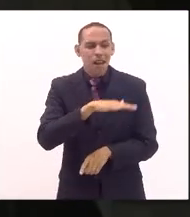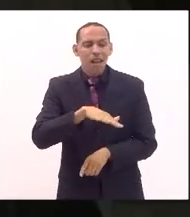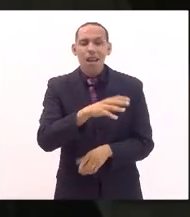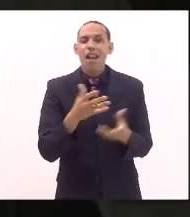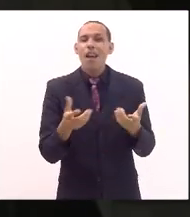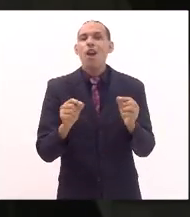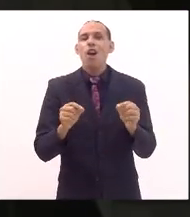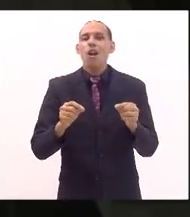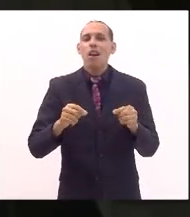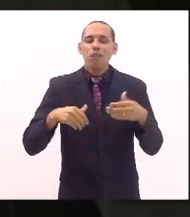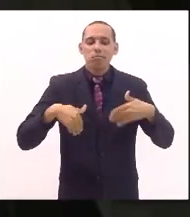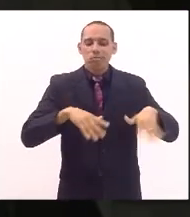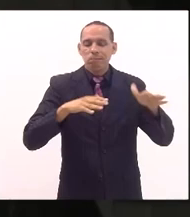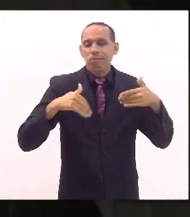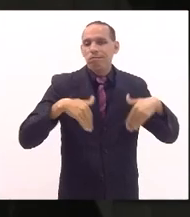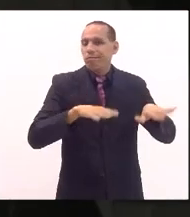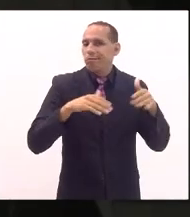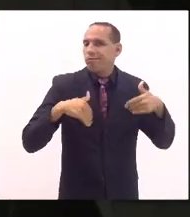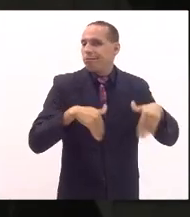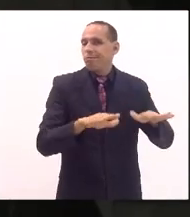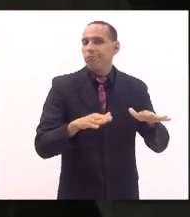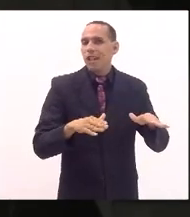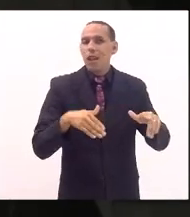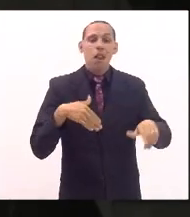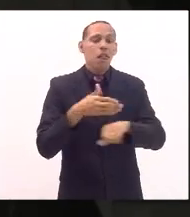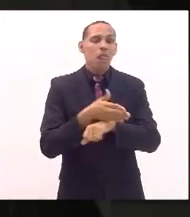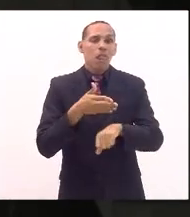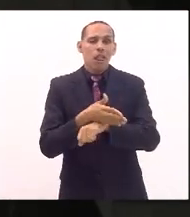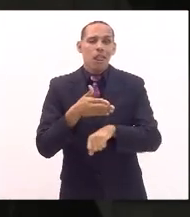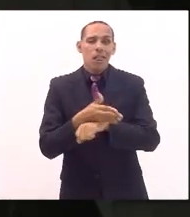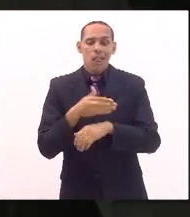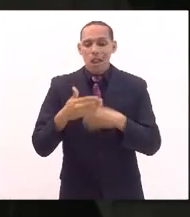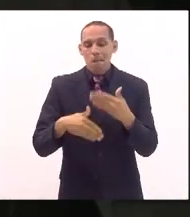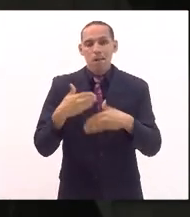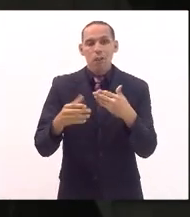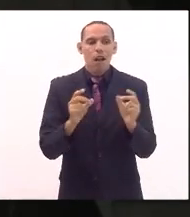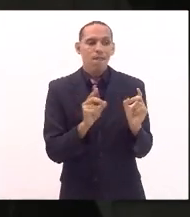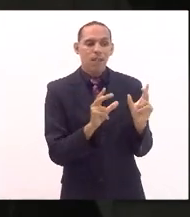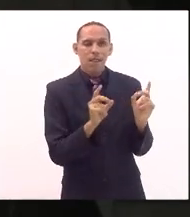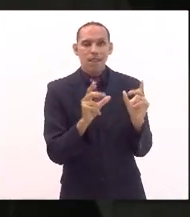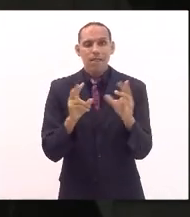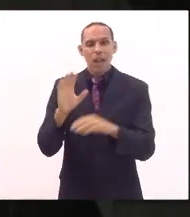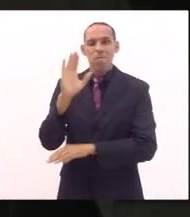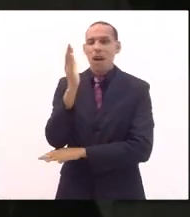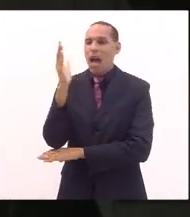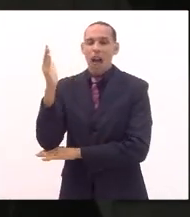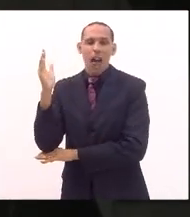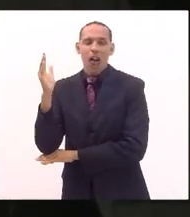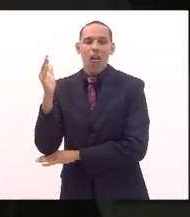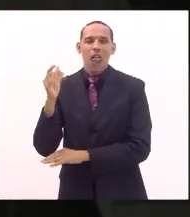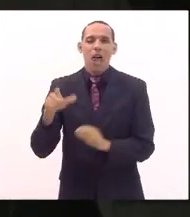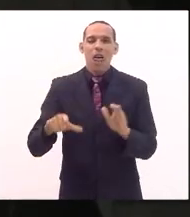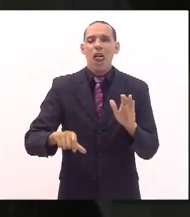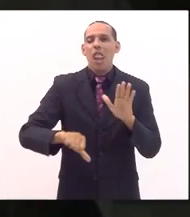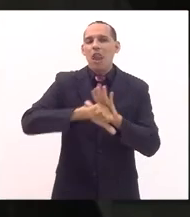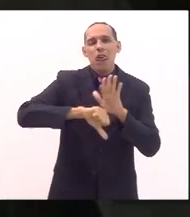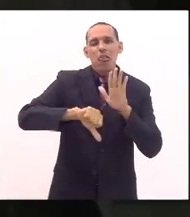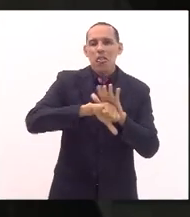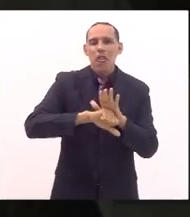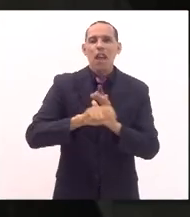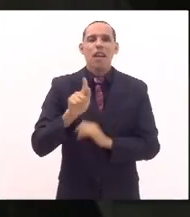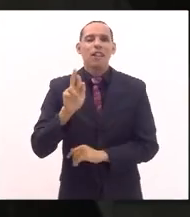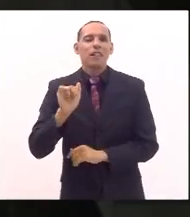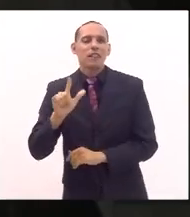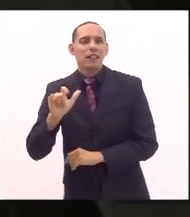querem passar a boiada só querem participar do processo de venda de madeira ilegal grilagem